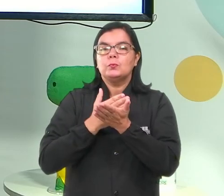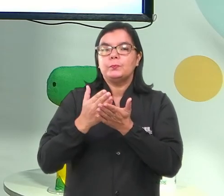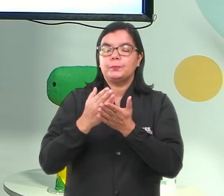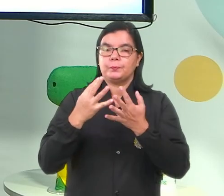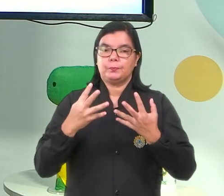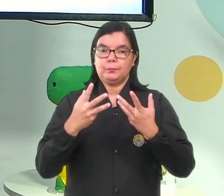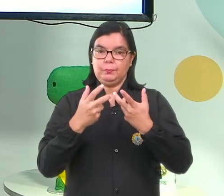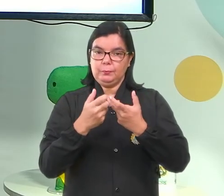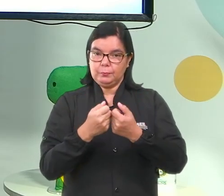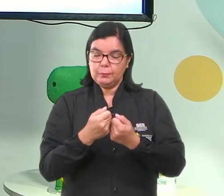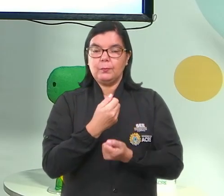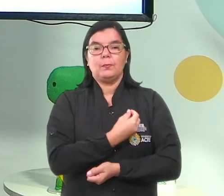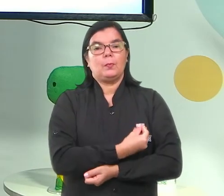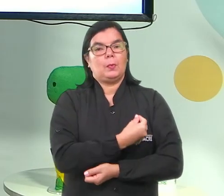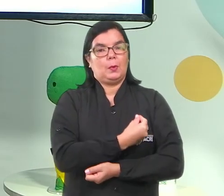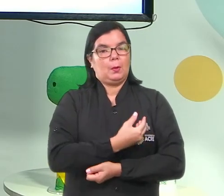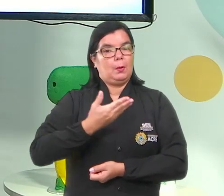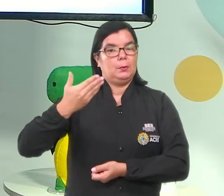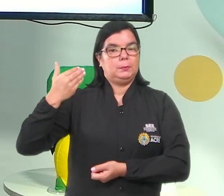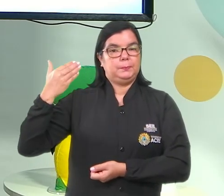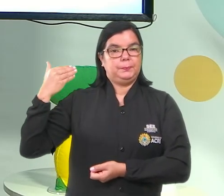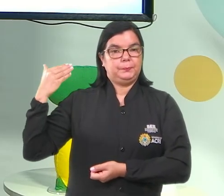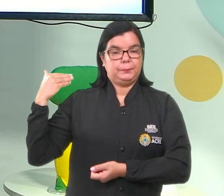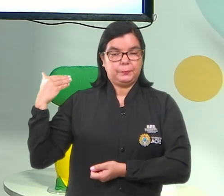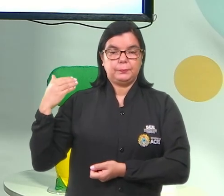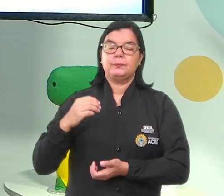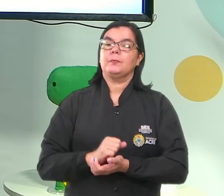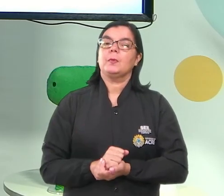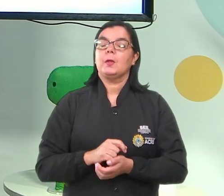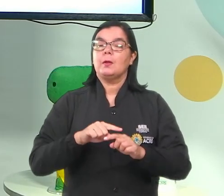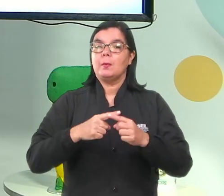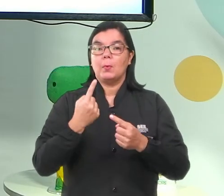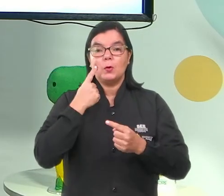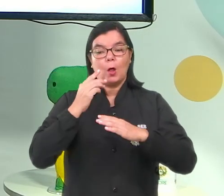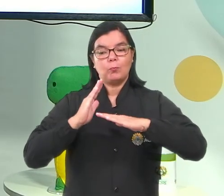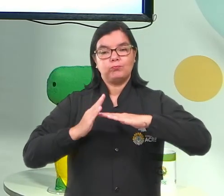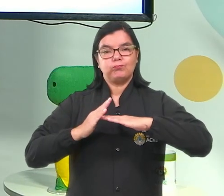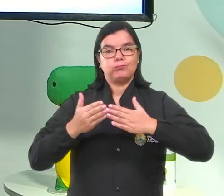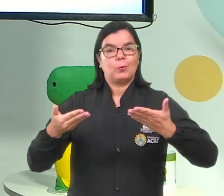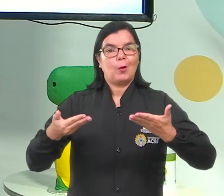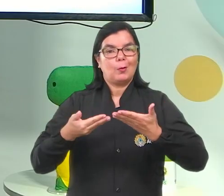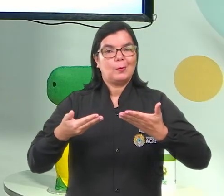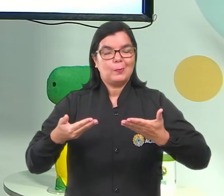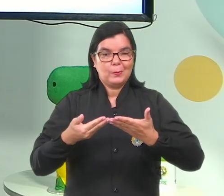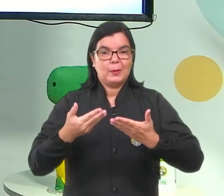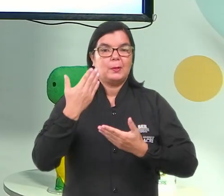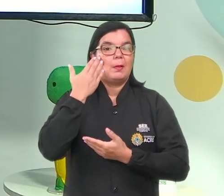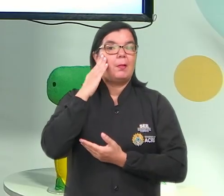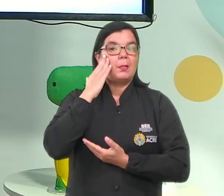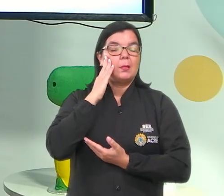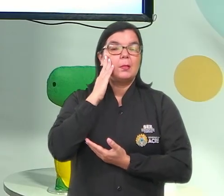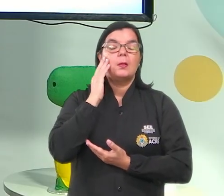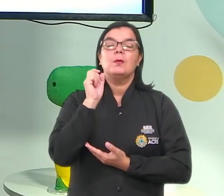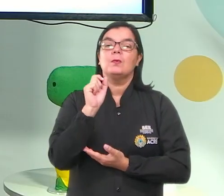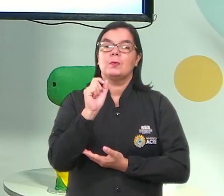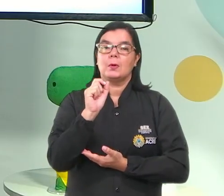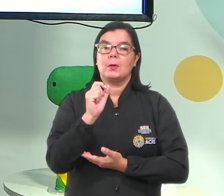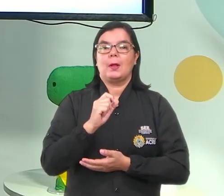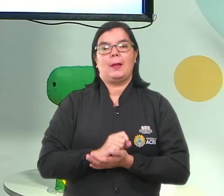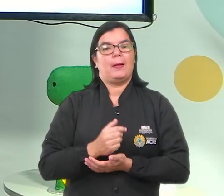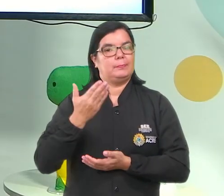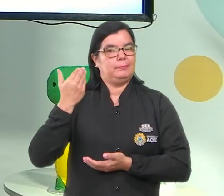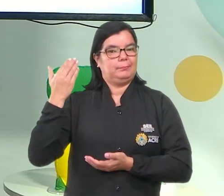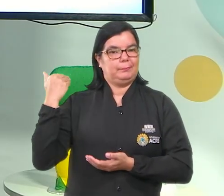tudo aquilo que nós vivenciamos na atualidade é justamente você compreender o